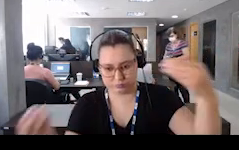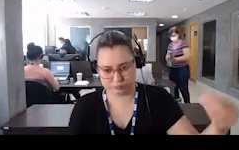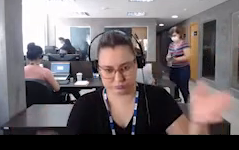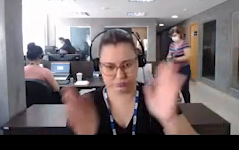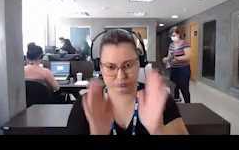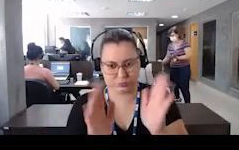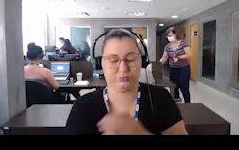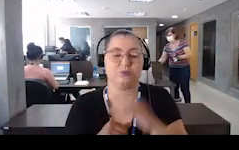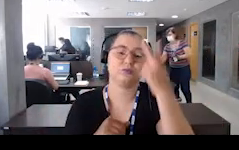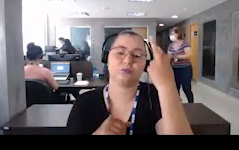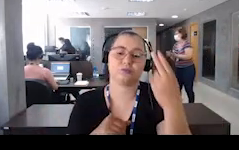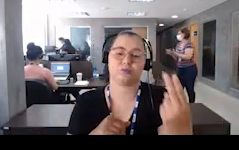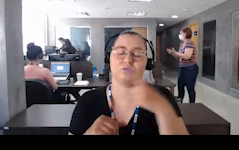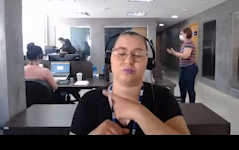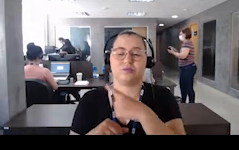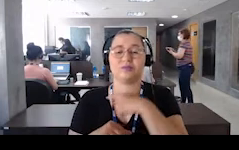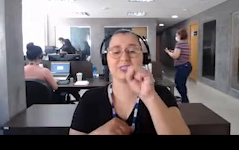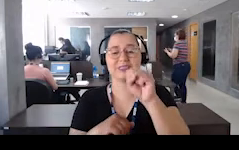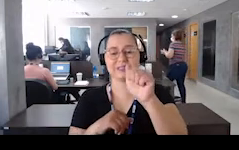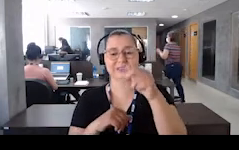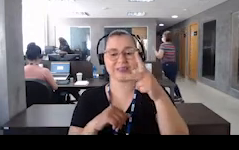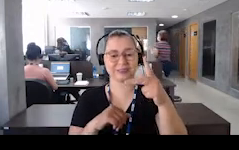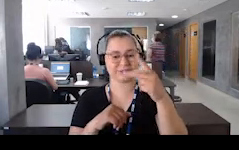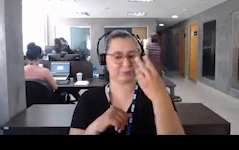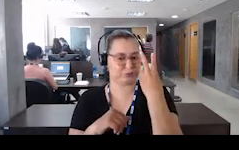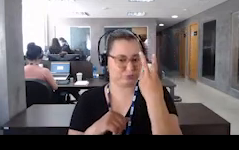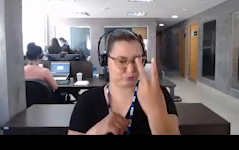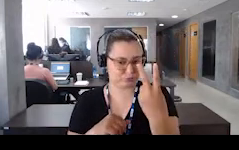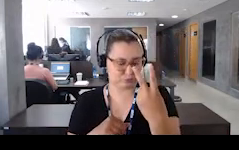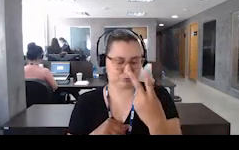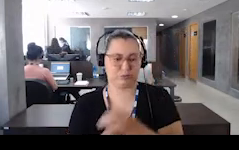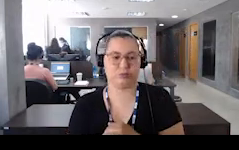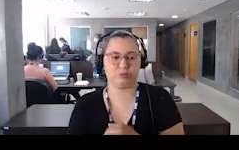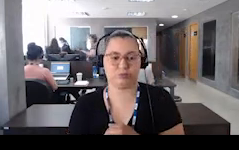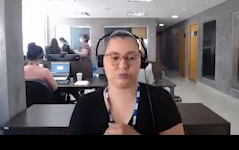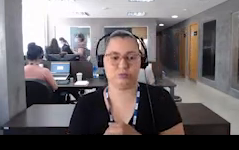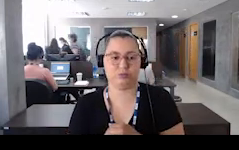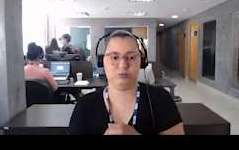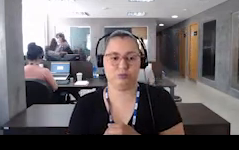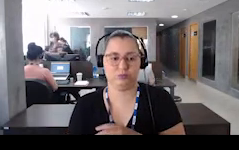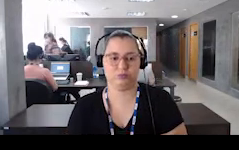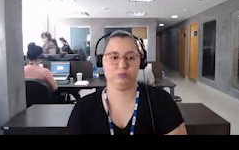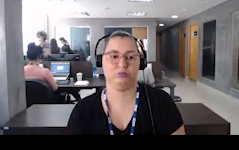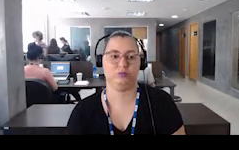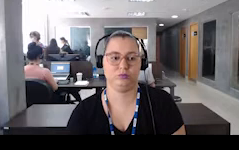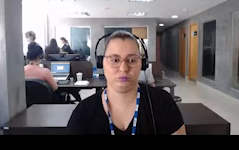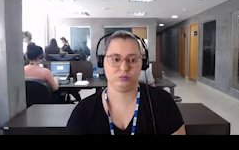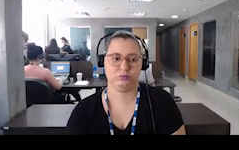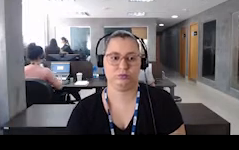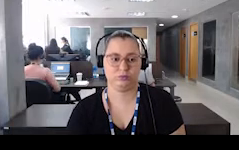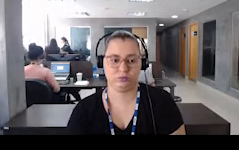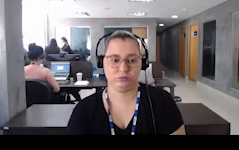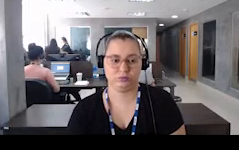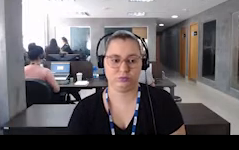Tranquilo? Então, aqui, por exemplo, a SAP 2, eu abri ela aqui só para mostrar para vocês. A